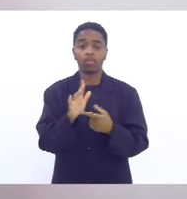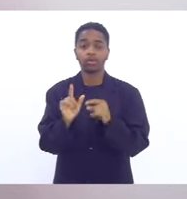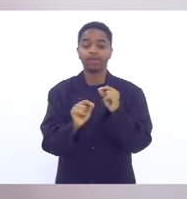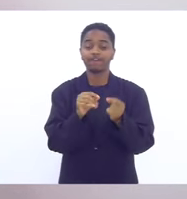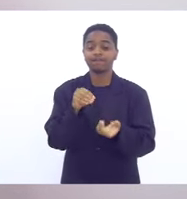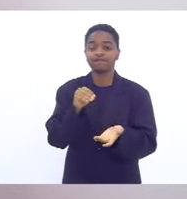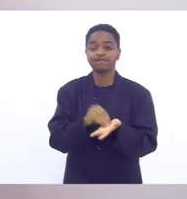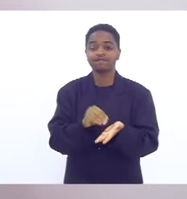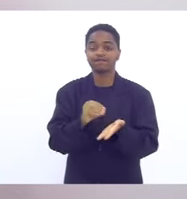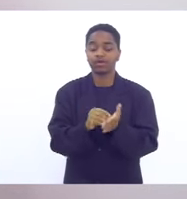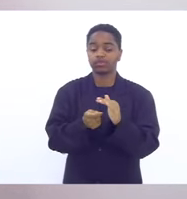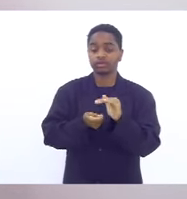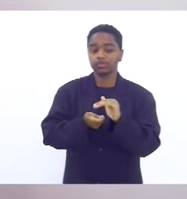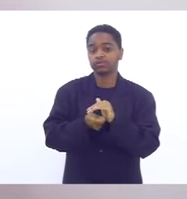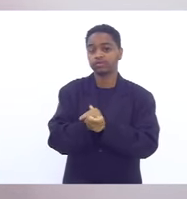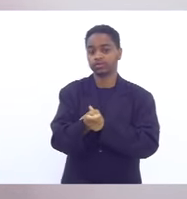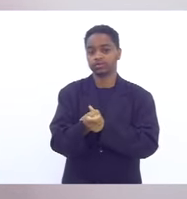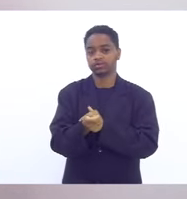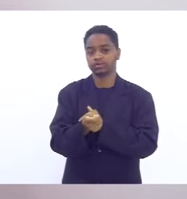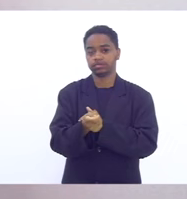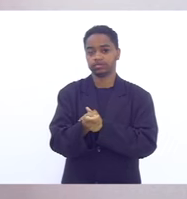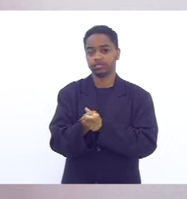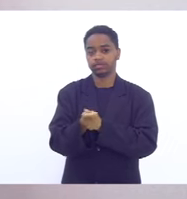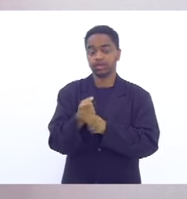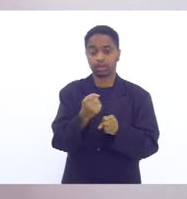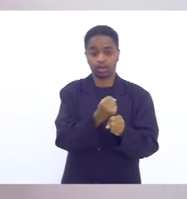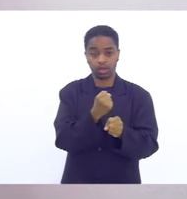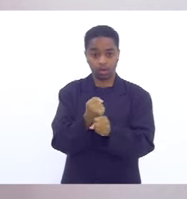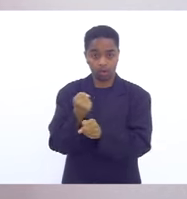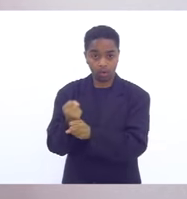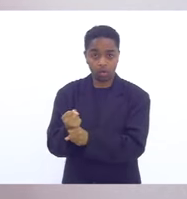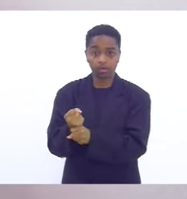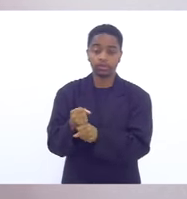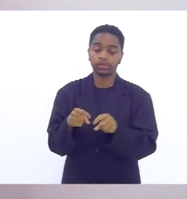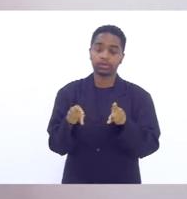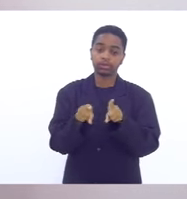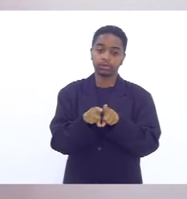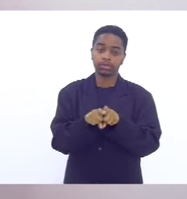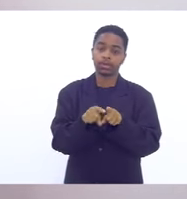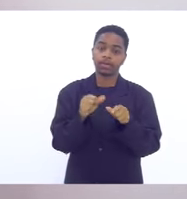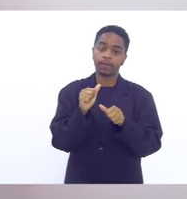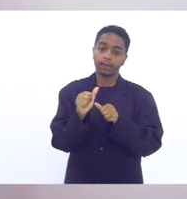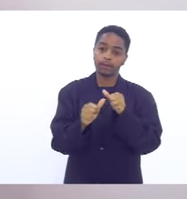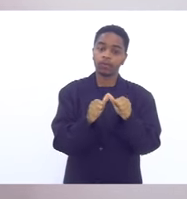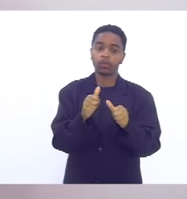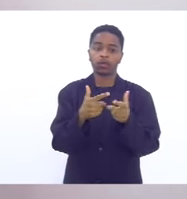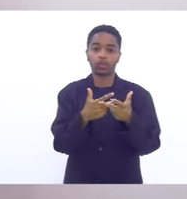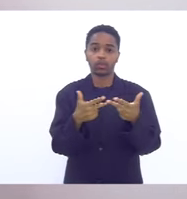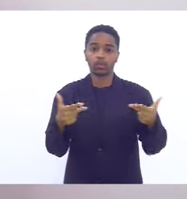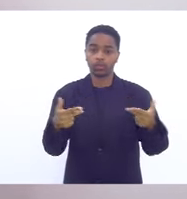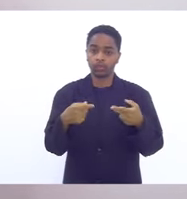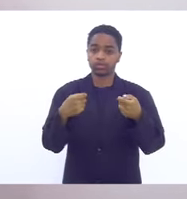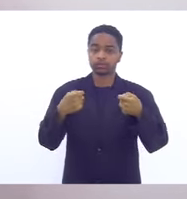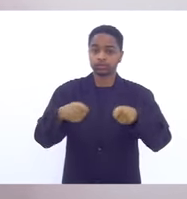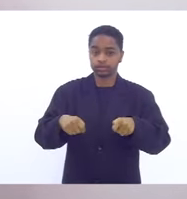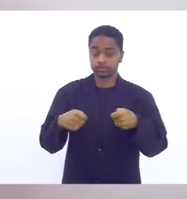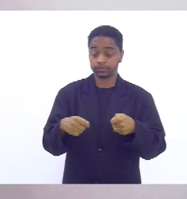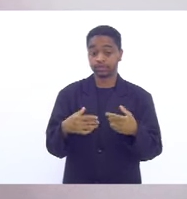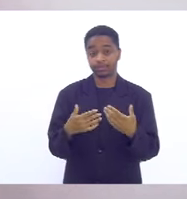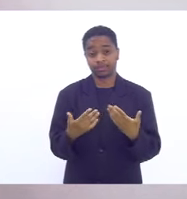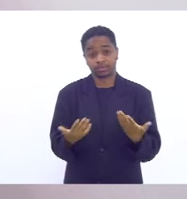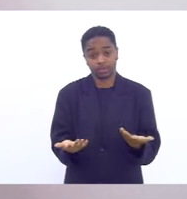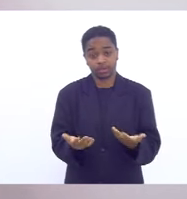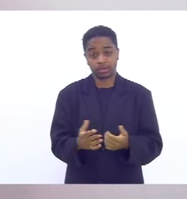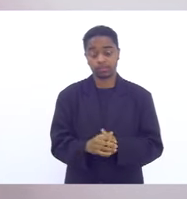de investimentos nas obras que são necessárias, na modernização que é necessária.